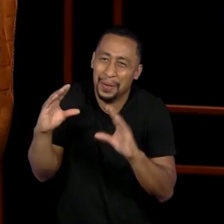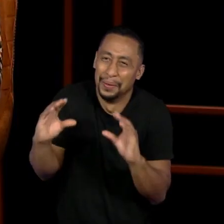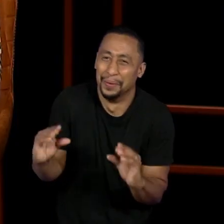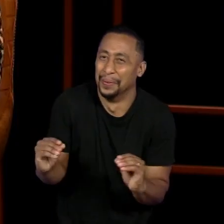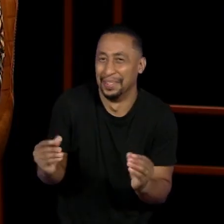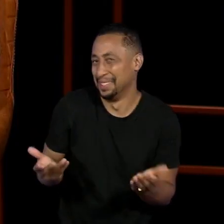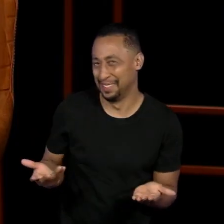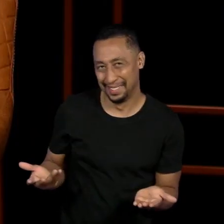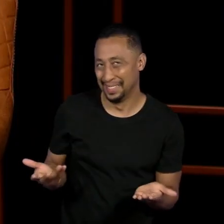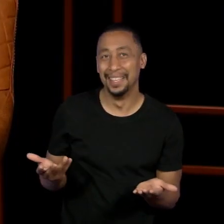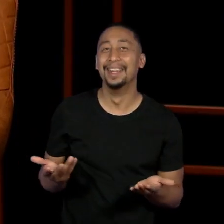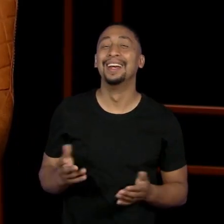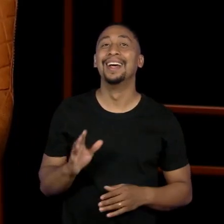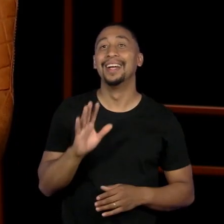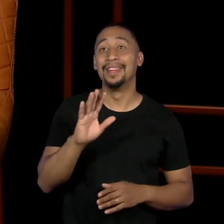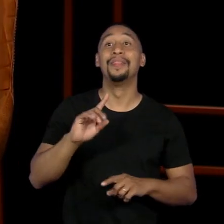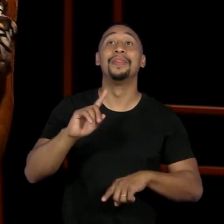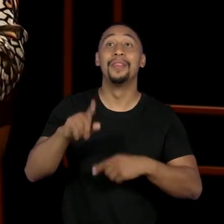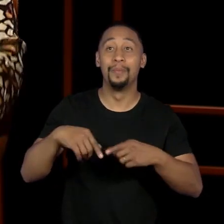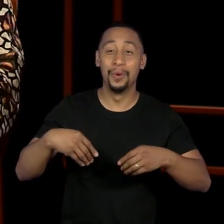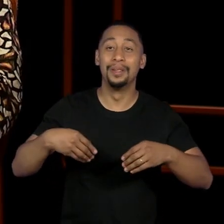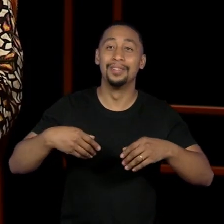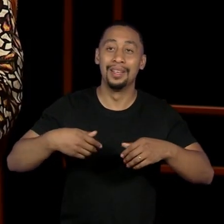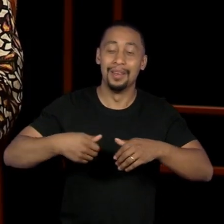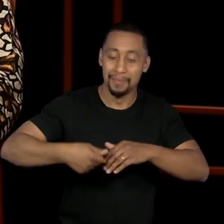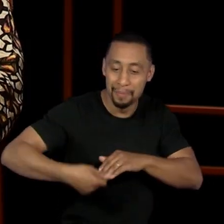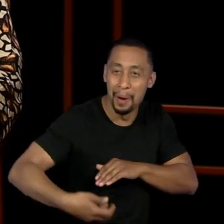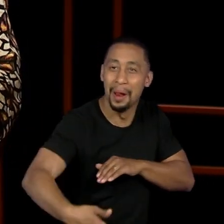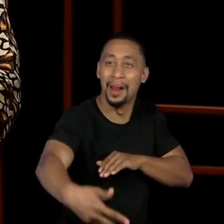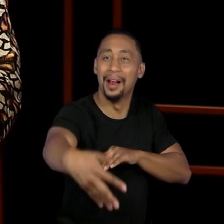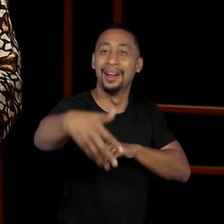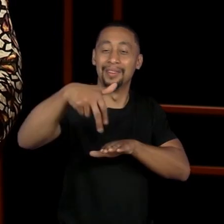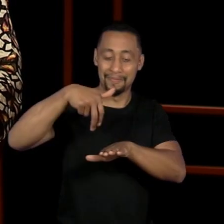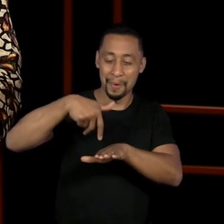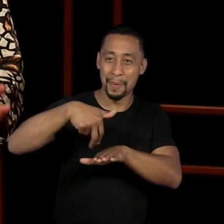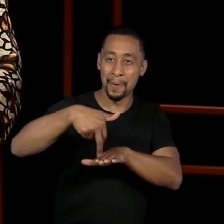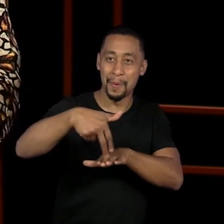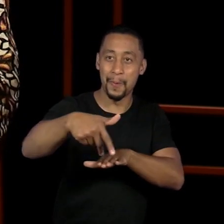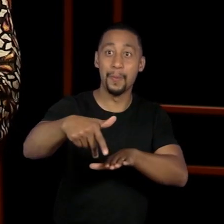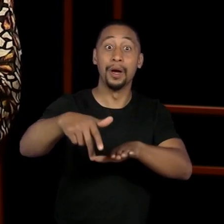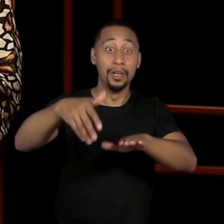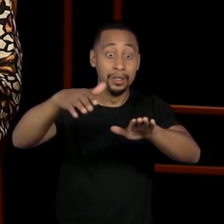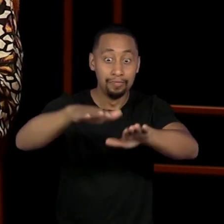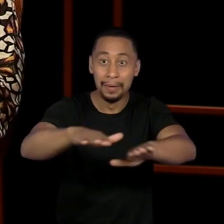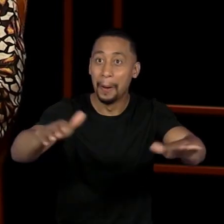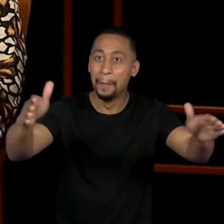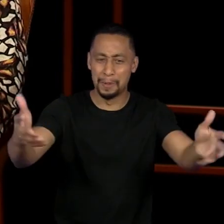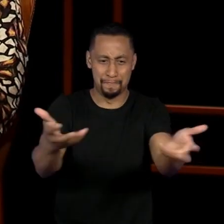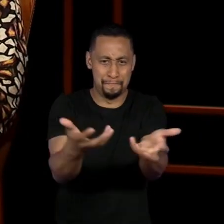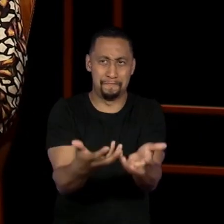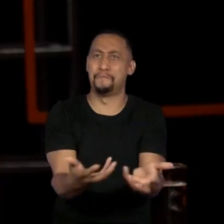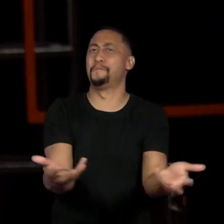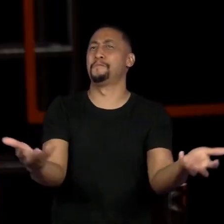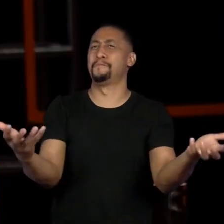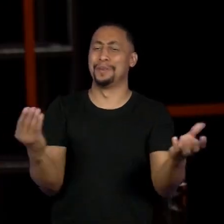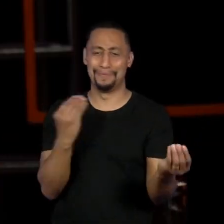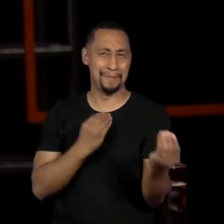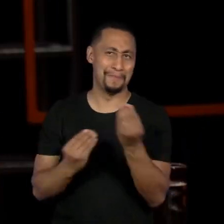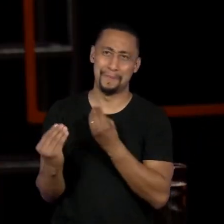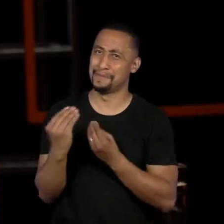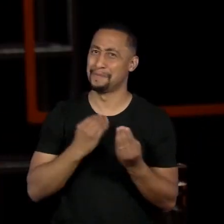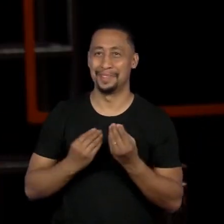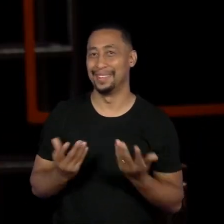Depois fui lá cumprimentei e depois puseram-me numa mesa com os primos do chá da Pérsia. Olha só. E pronto, e foi super divertido. Agora, Eugênia, tudo